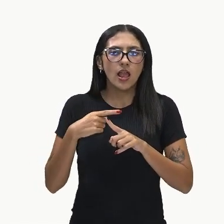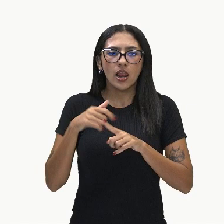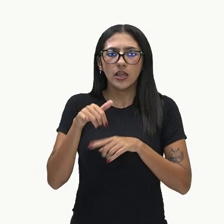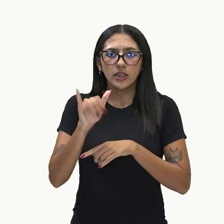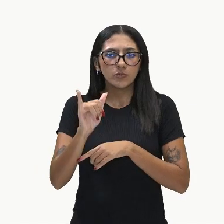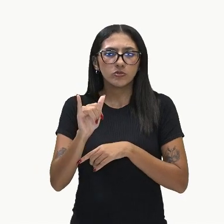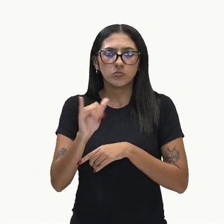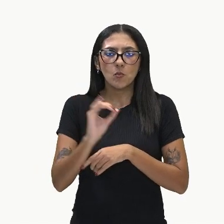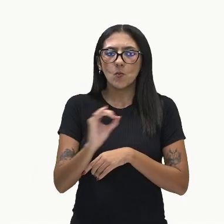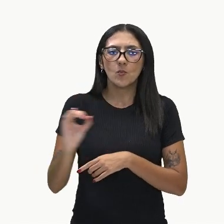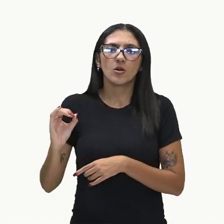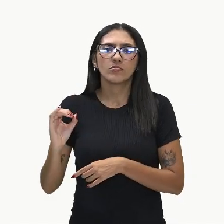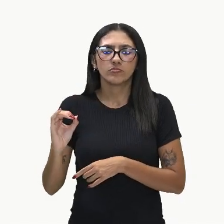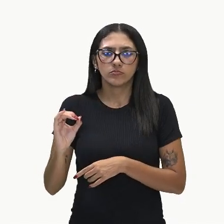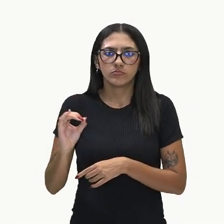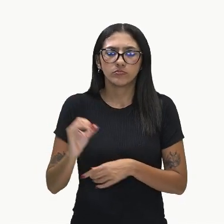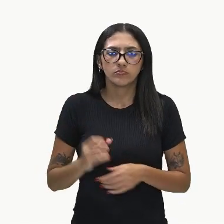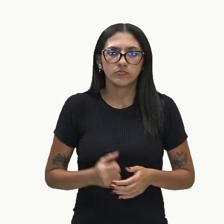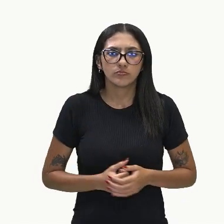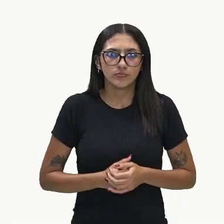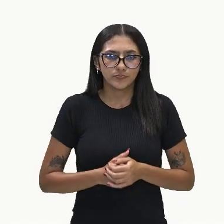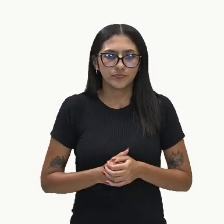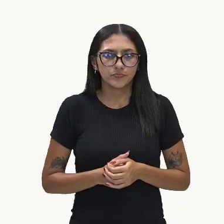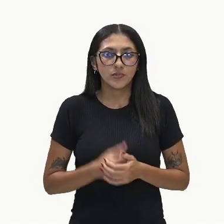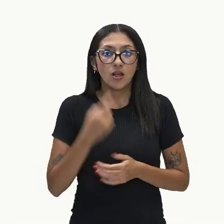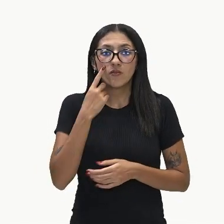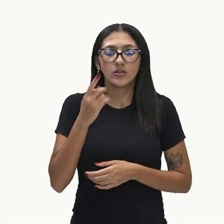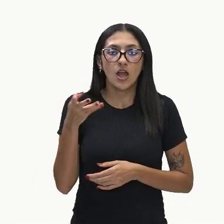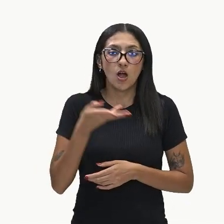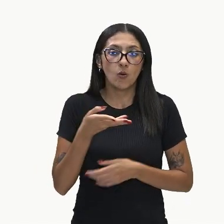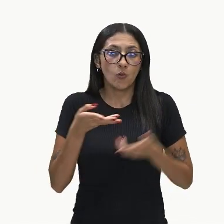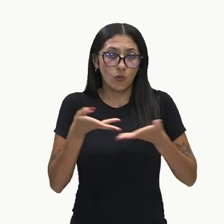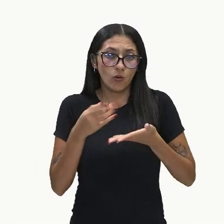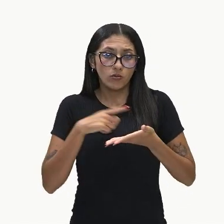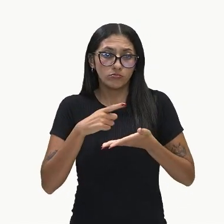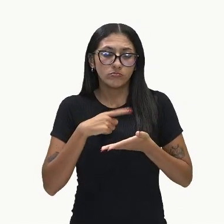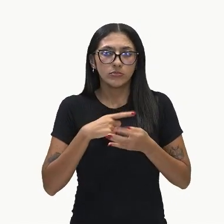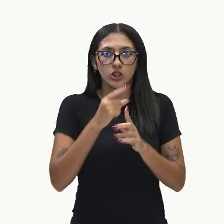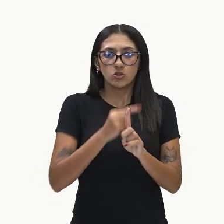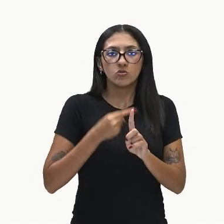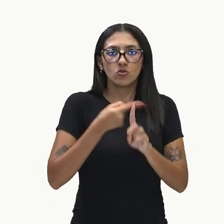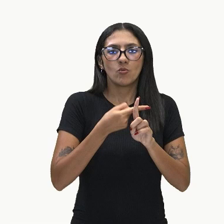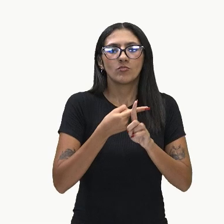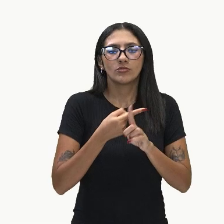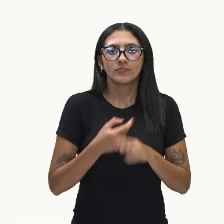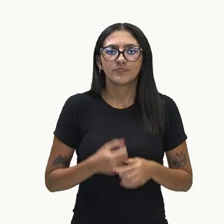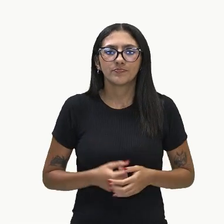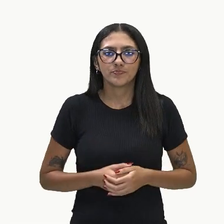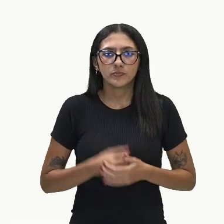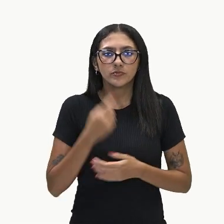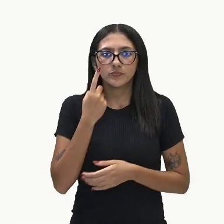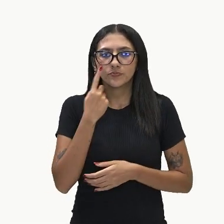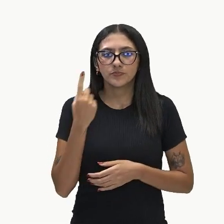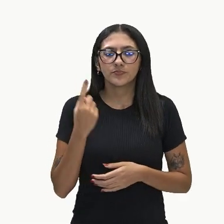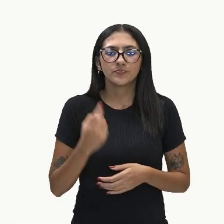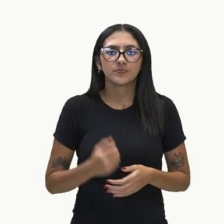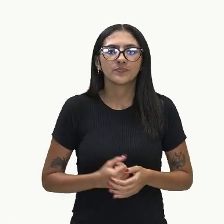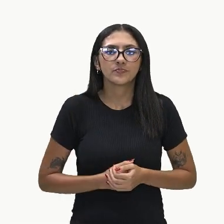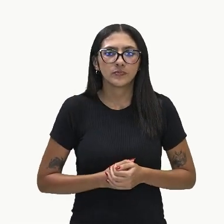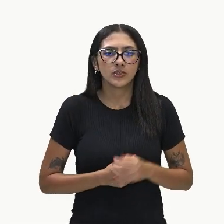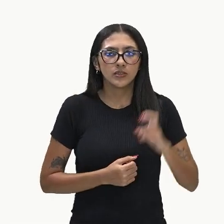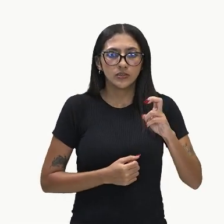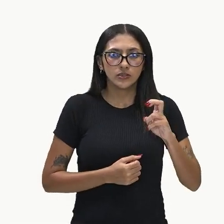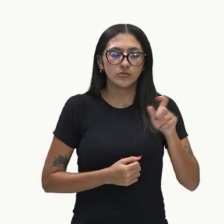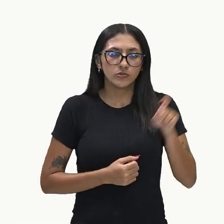gente vai, ó, somar, né, as nossas equações. Então, 5x mais